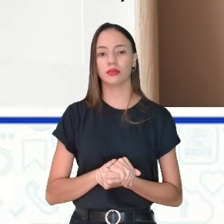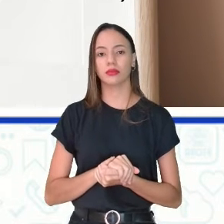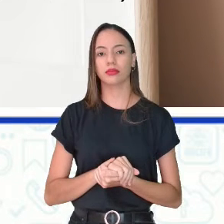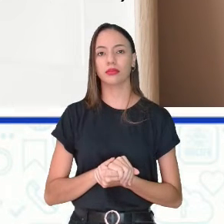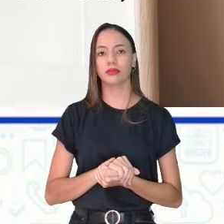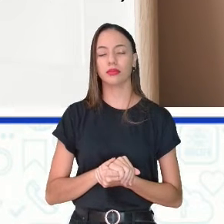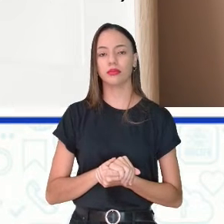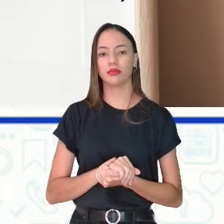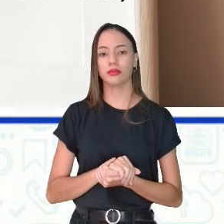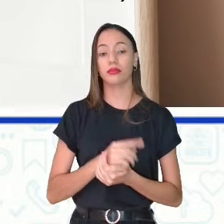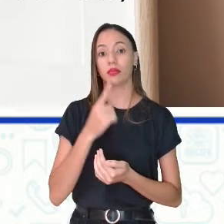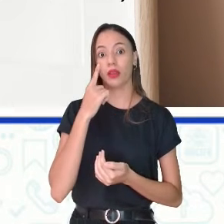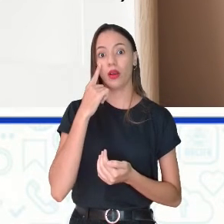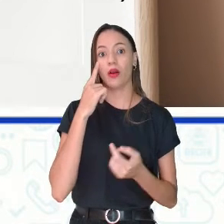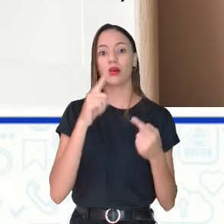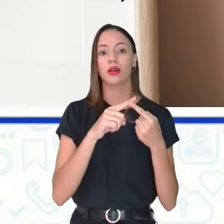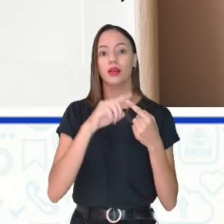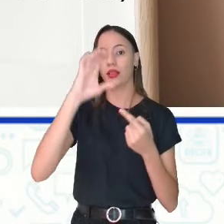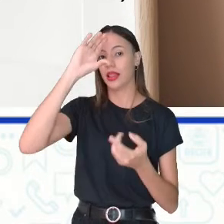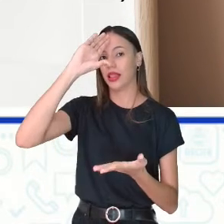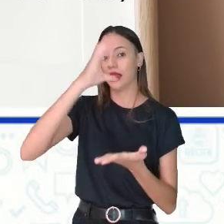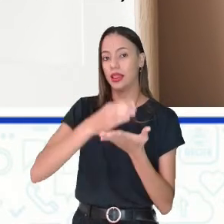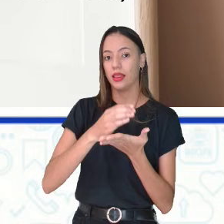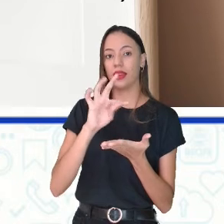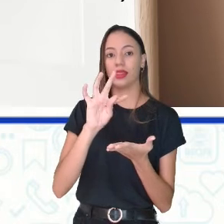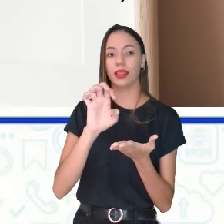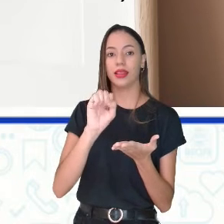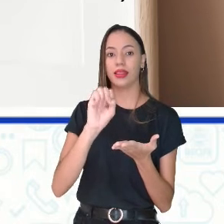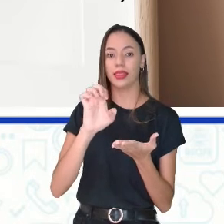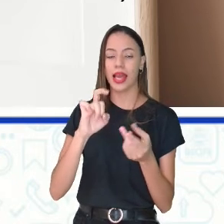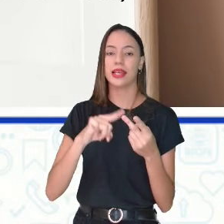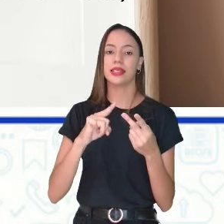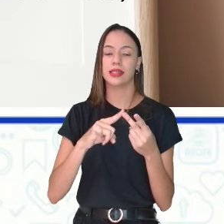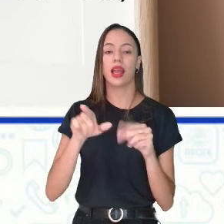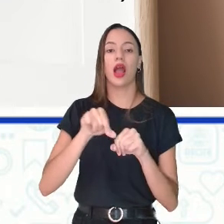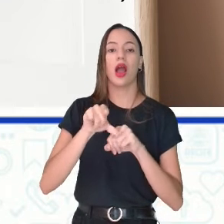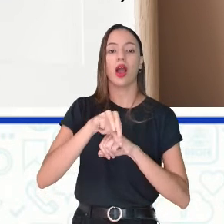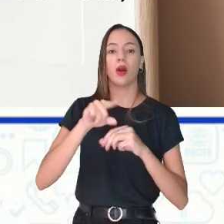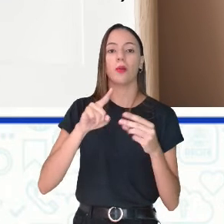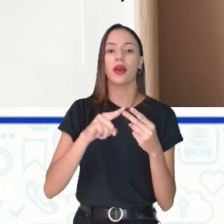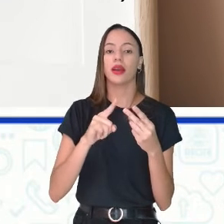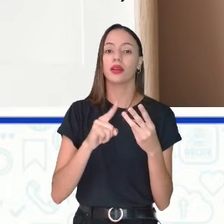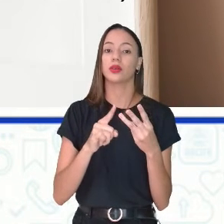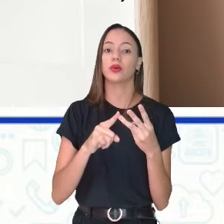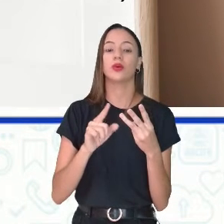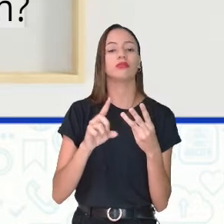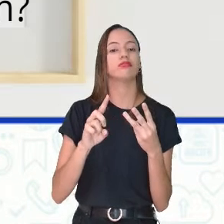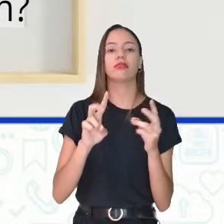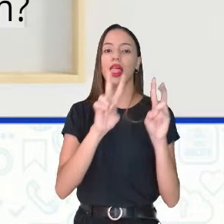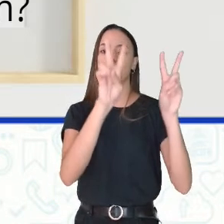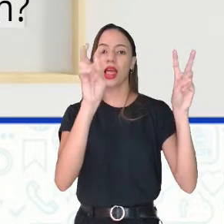argumentativo são a tese, o argumento, o tema e o ponto de vista.